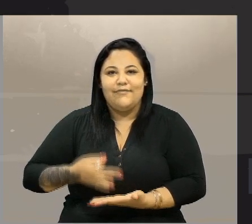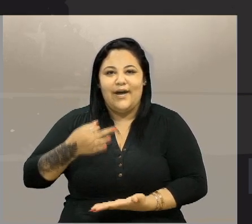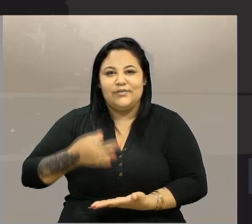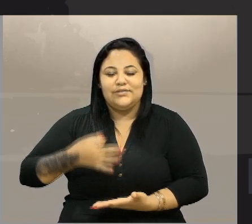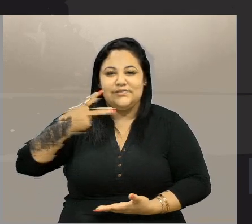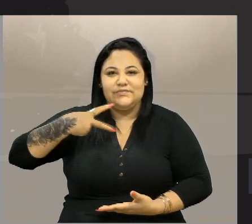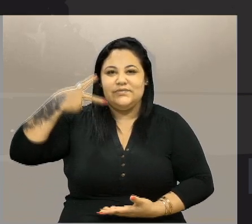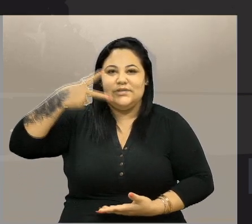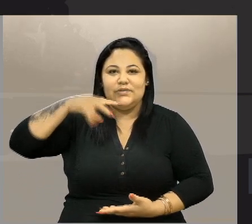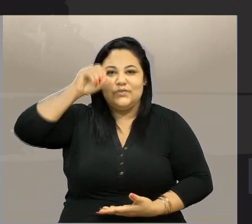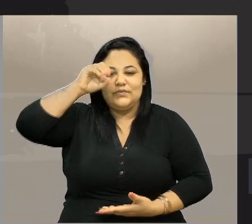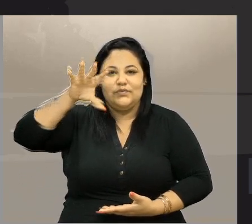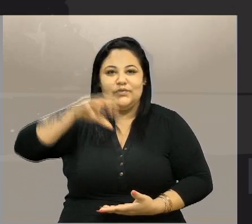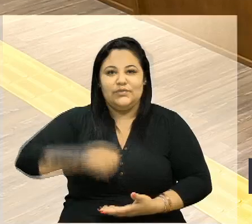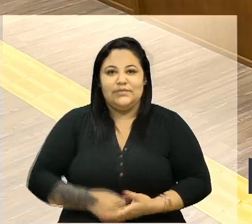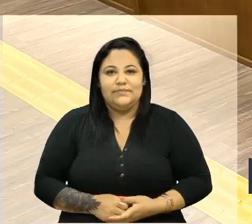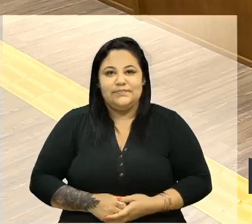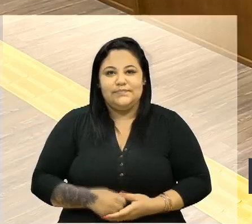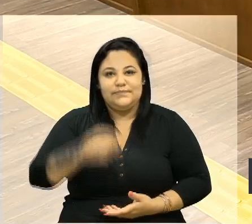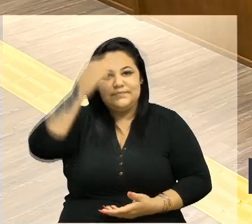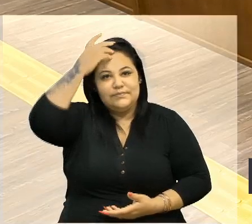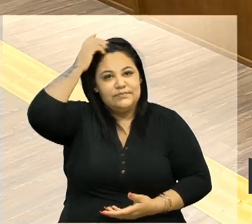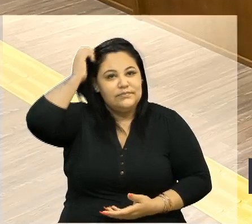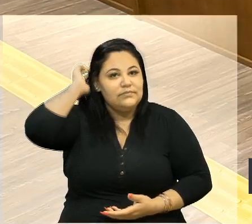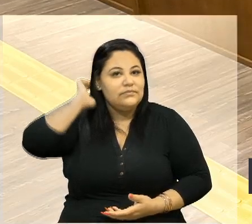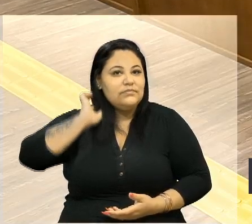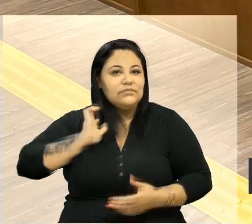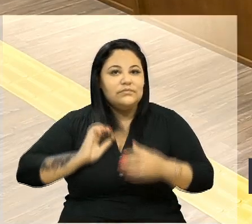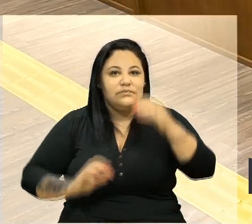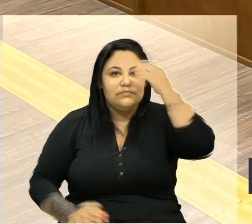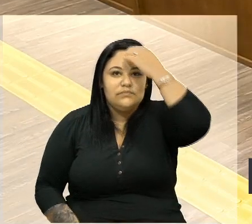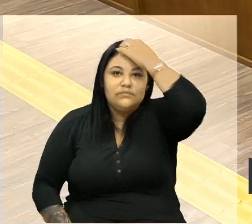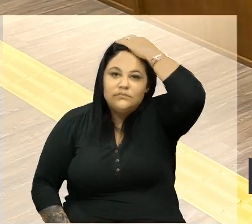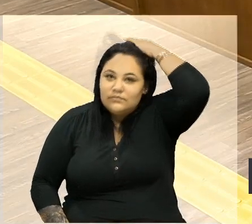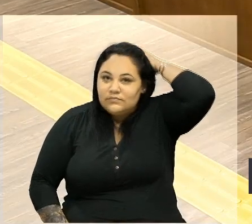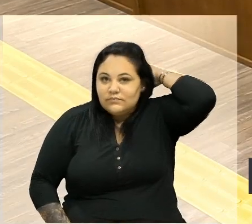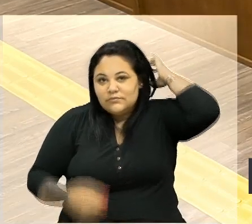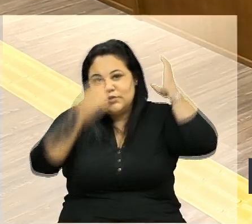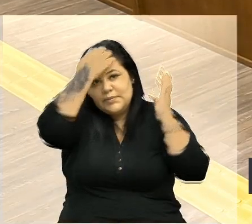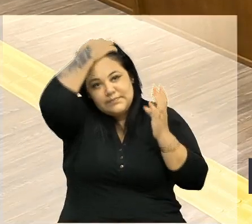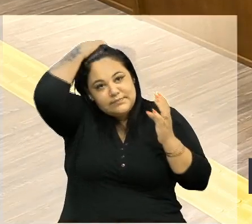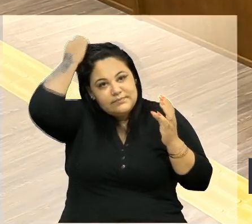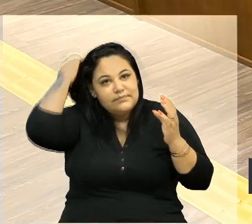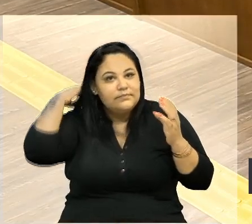do vereador Fiuza. Em segundo